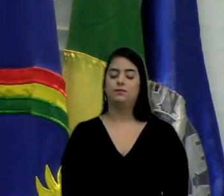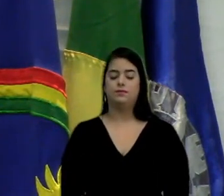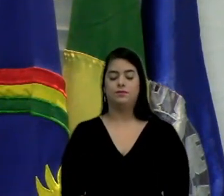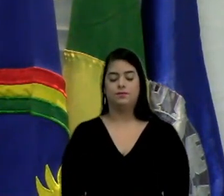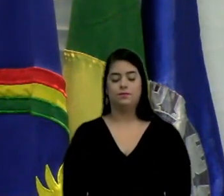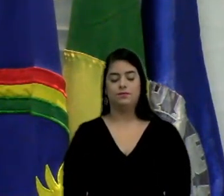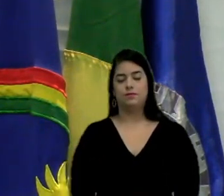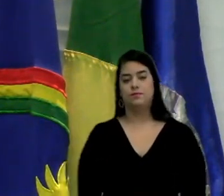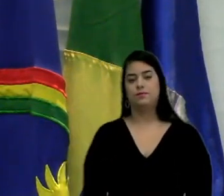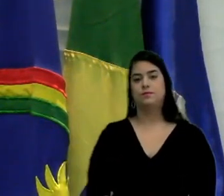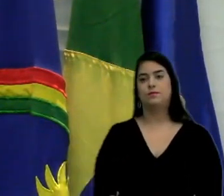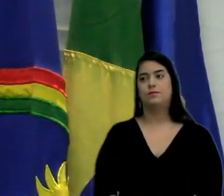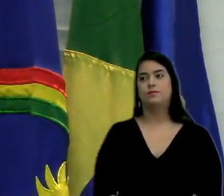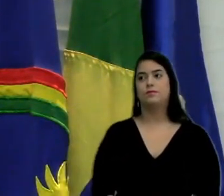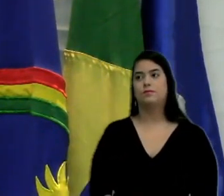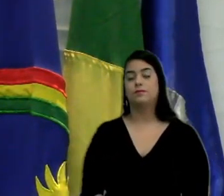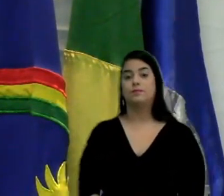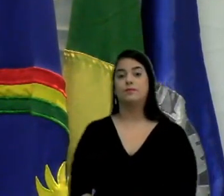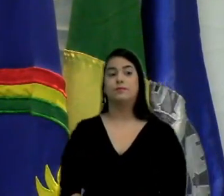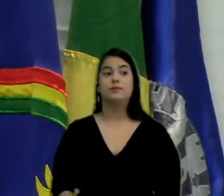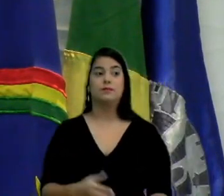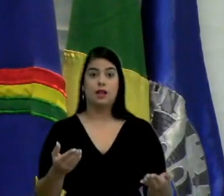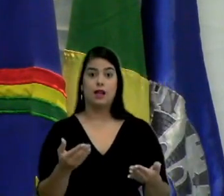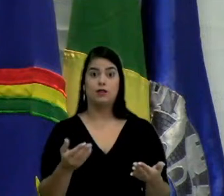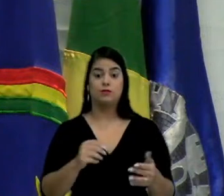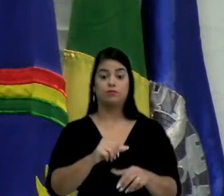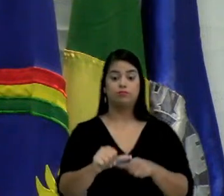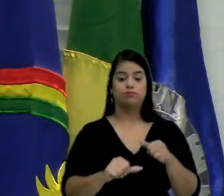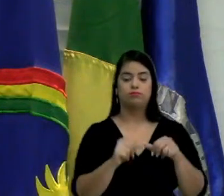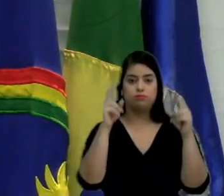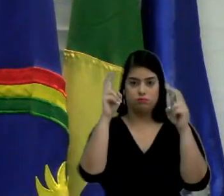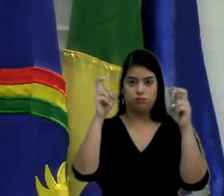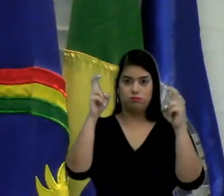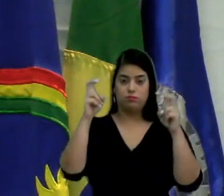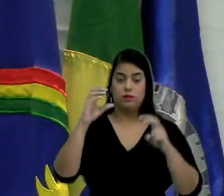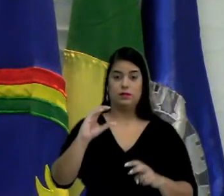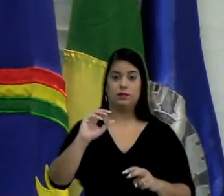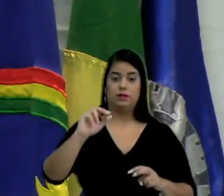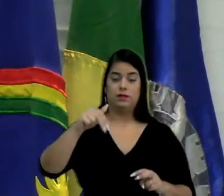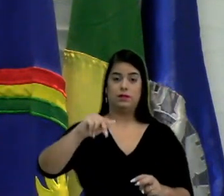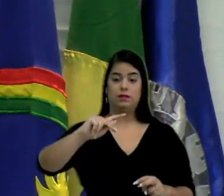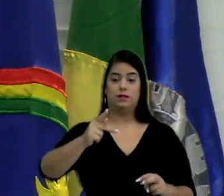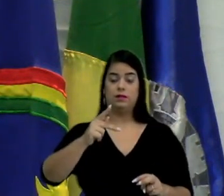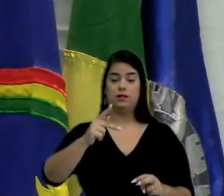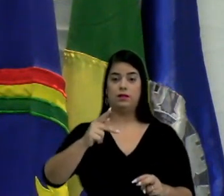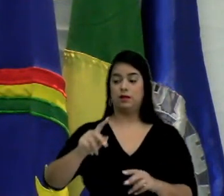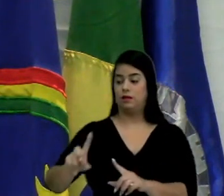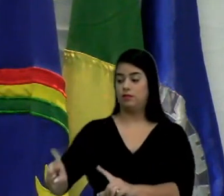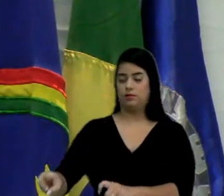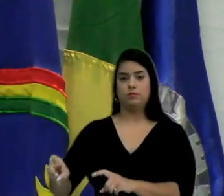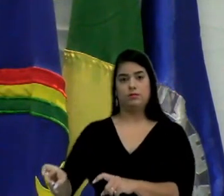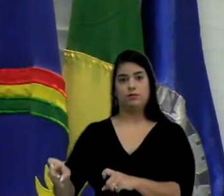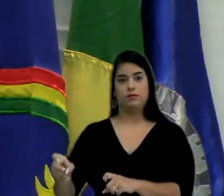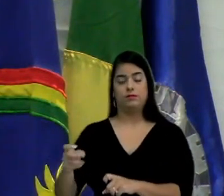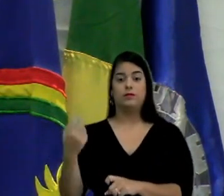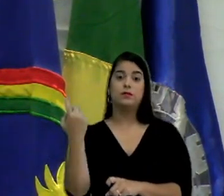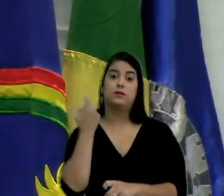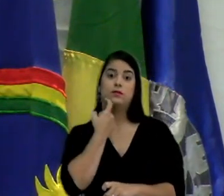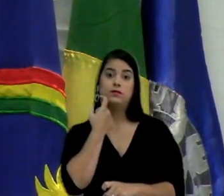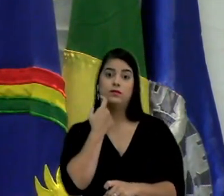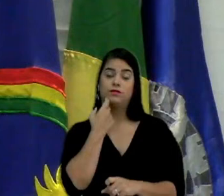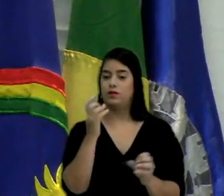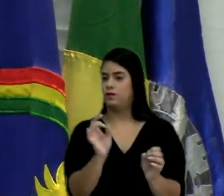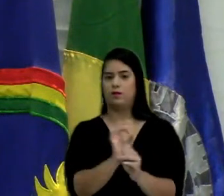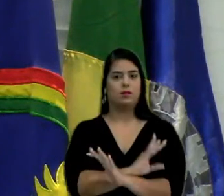também falar um pouco sobre a CNH Rural que no último na última semana na última sexta-feira foi finalizada as